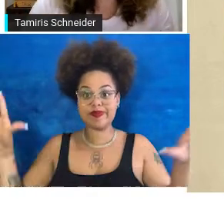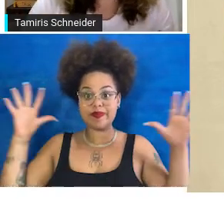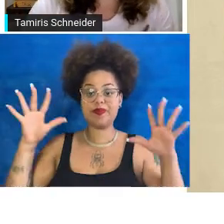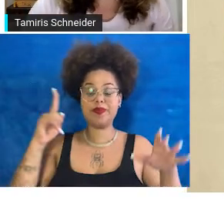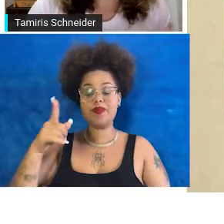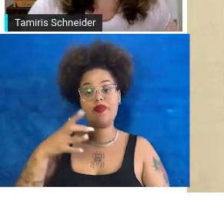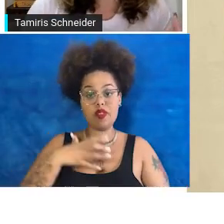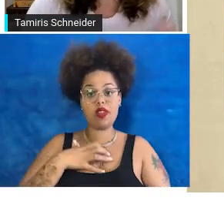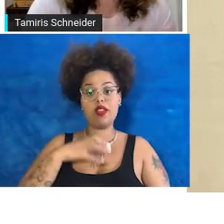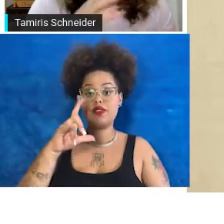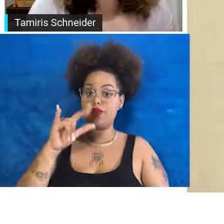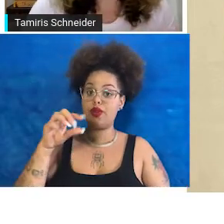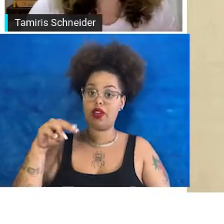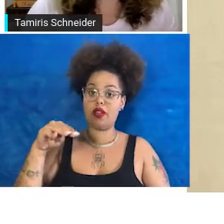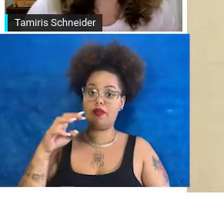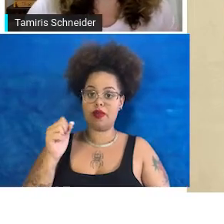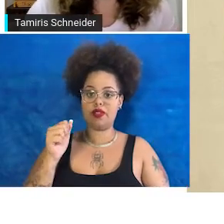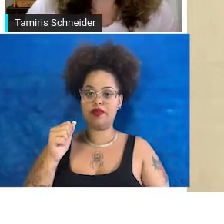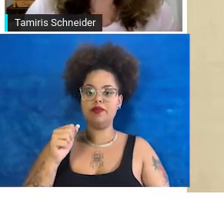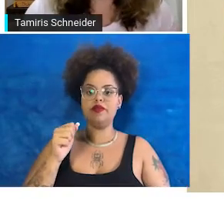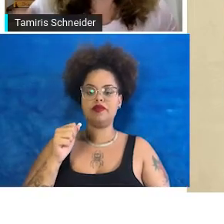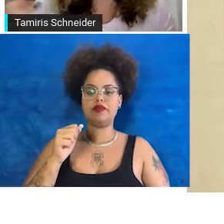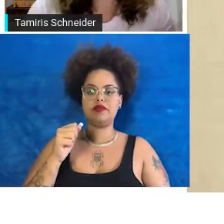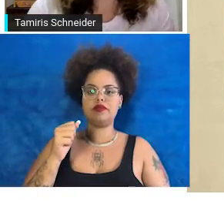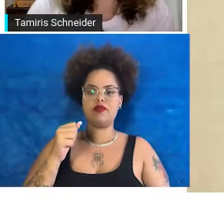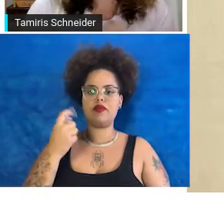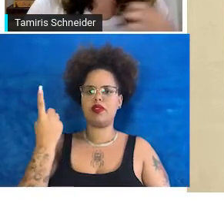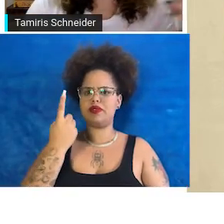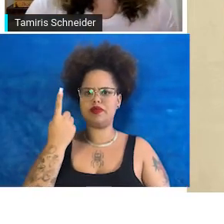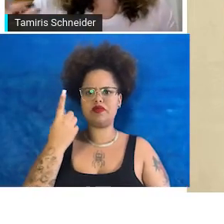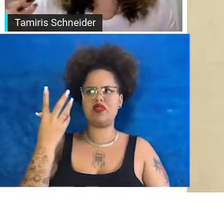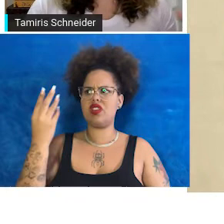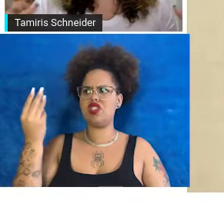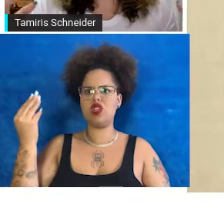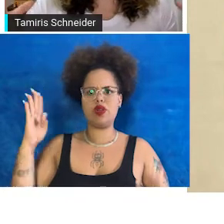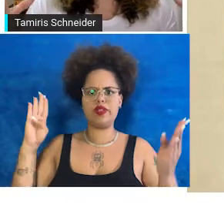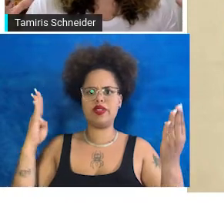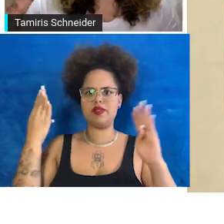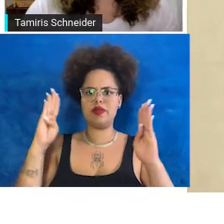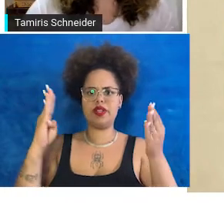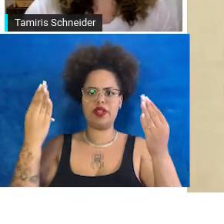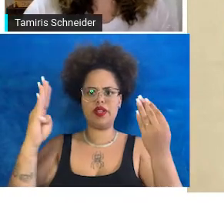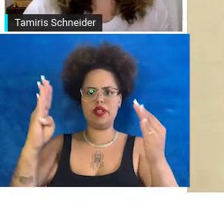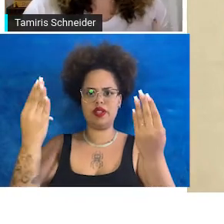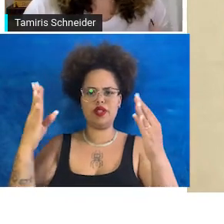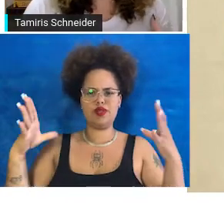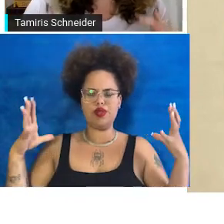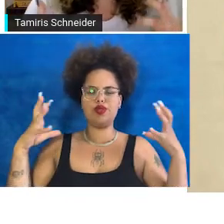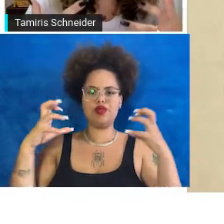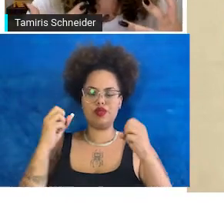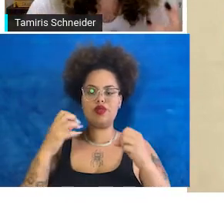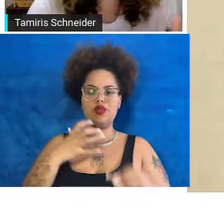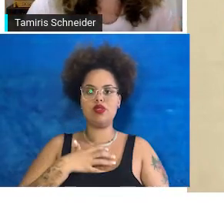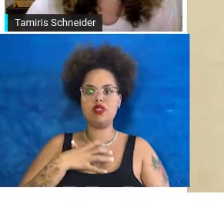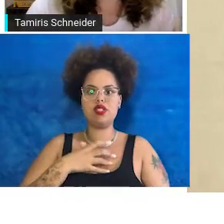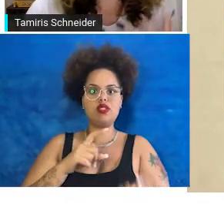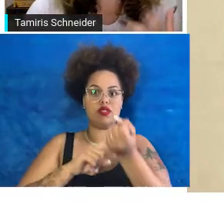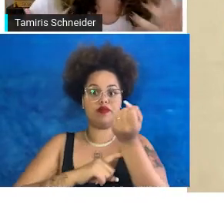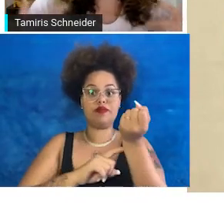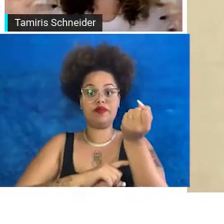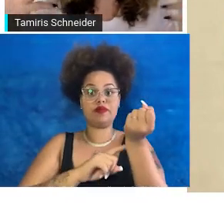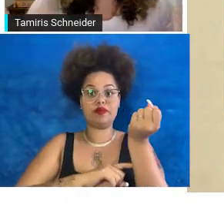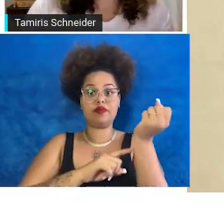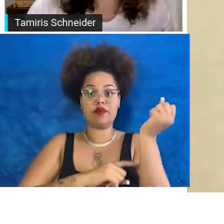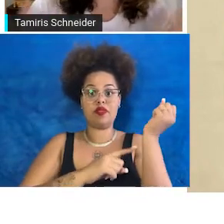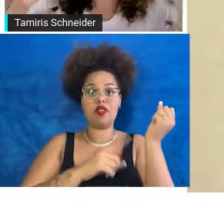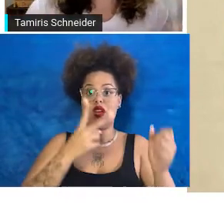um clima. Então, a primeira era um beco cheio de espelhos, muito escuro, a gente sentiu o clima de tensão, né? Olha